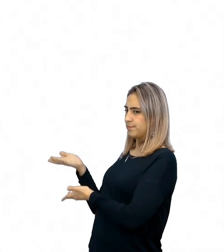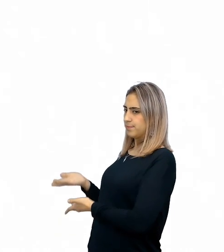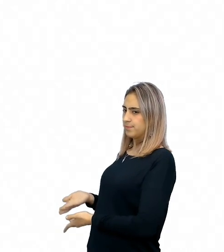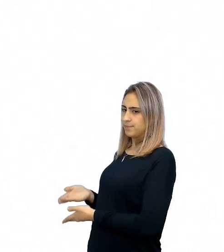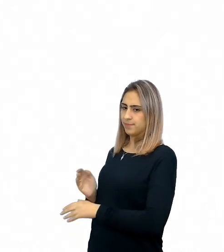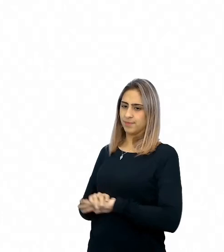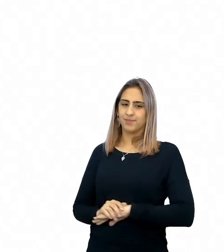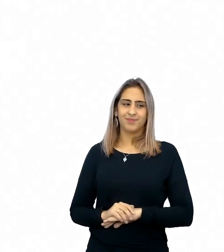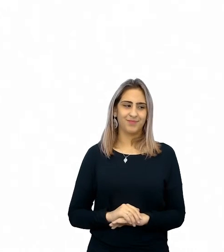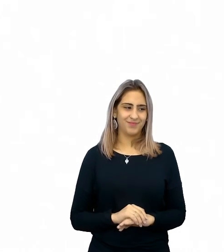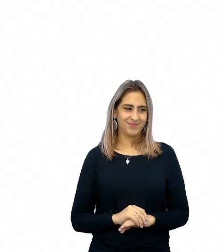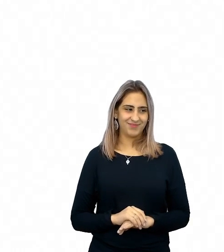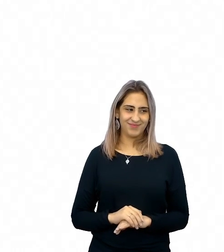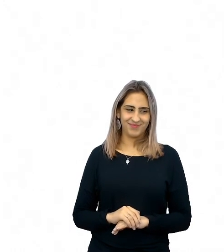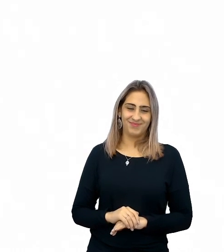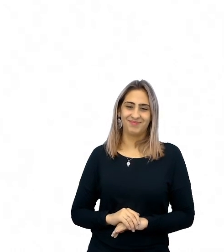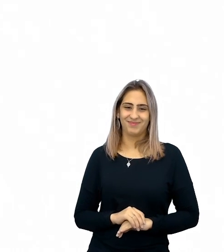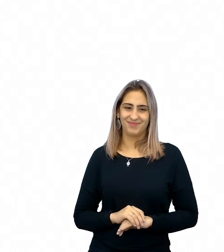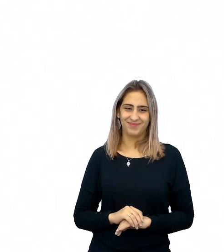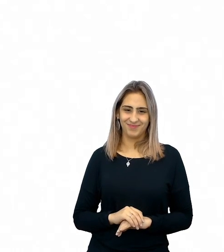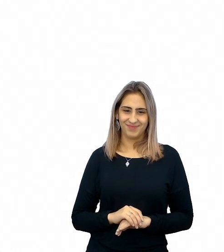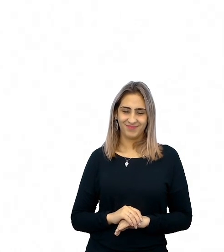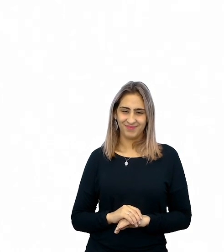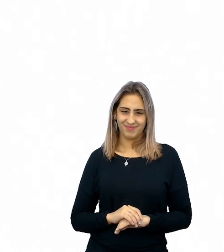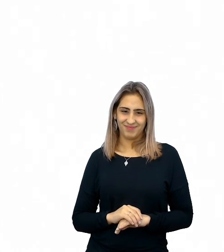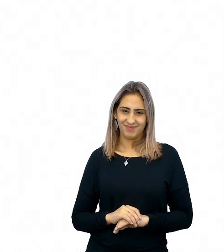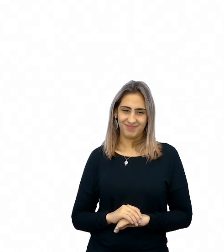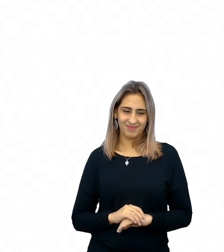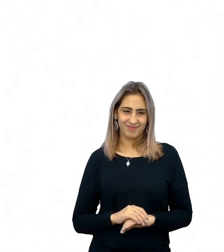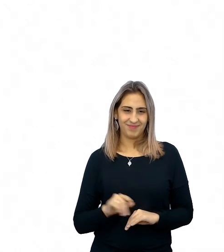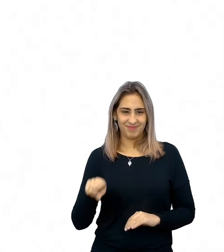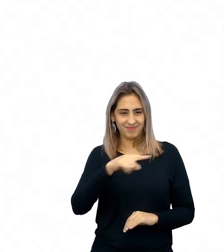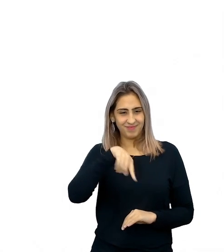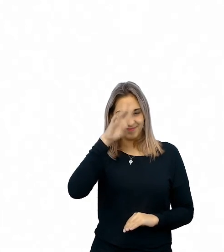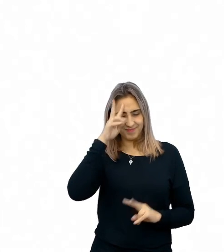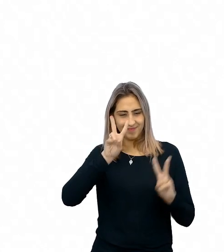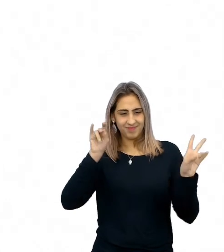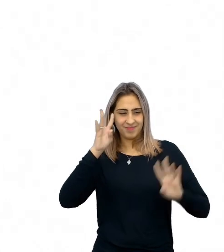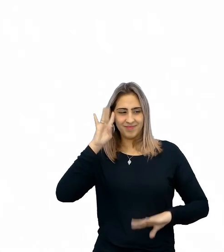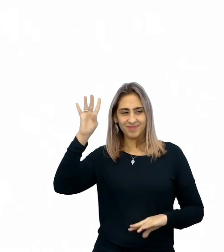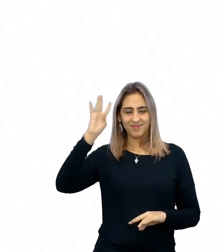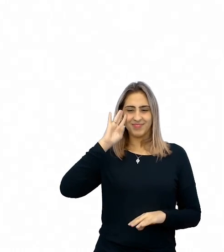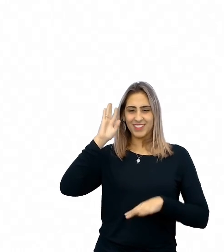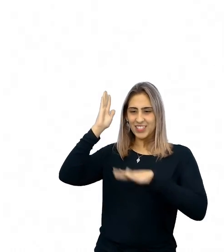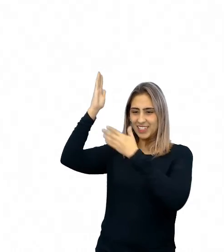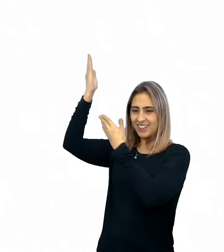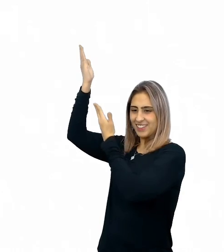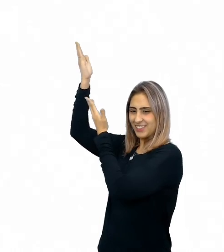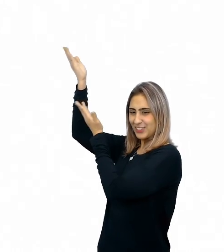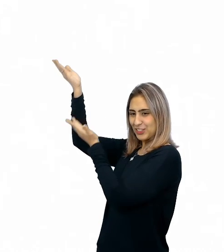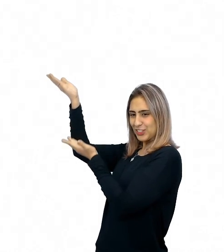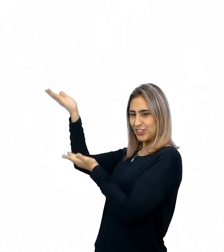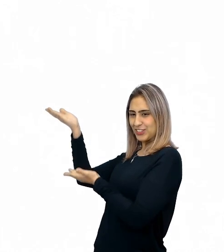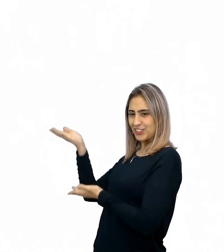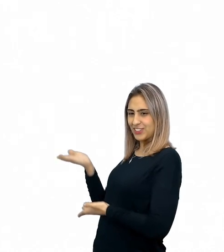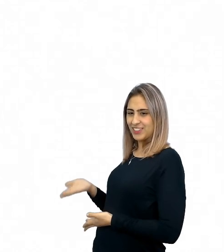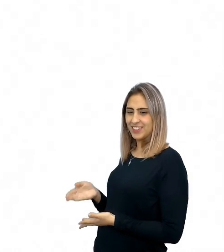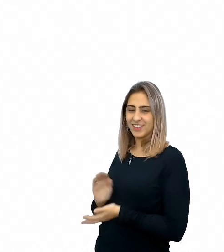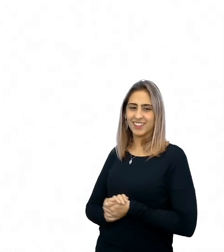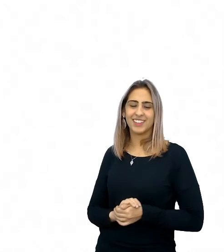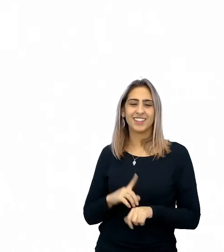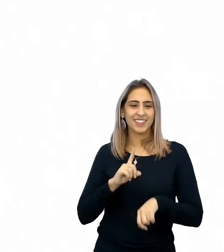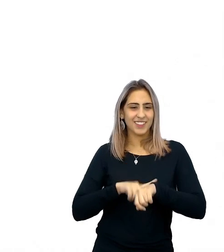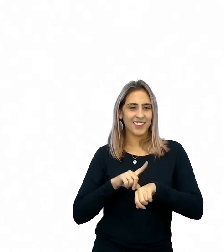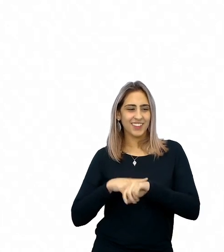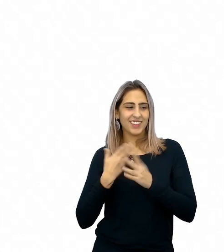foram usadas, os livros, nossos autores, né, os teóricos que nós vamos usando, né, sempre que possível, no seu momento